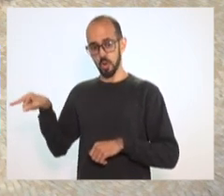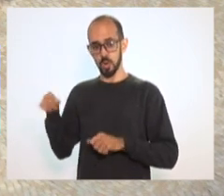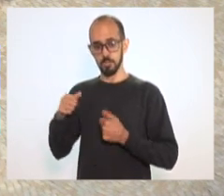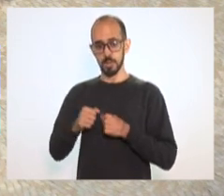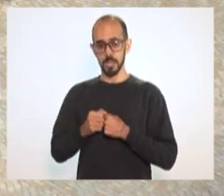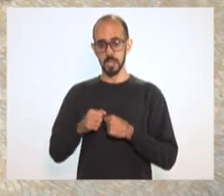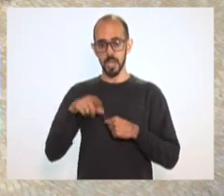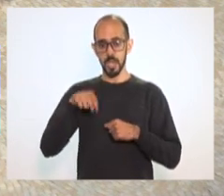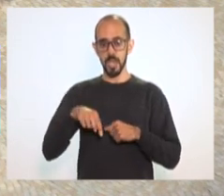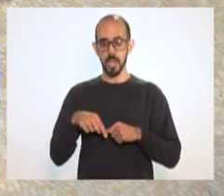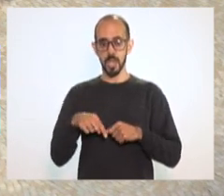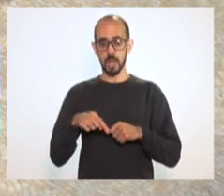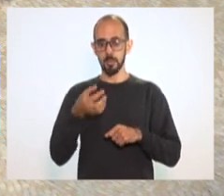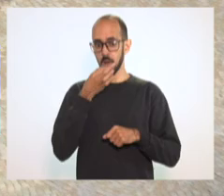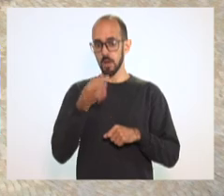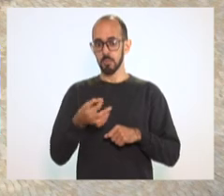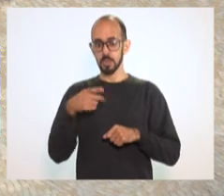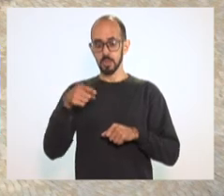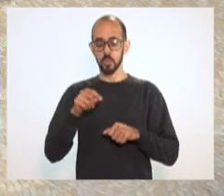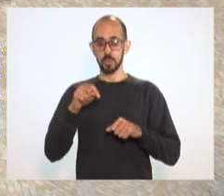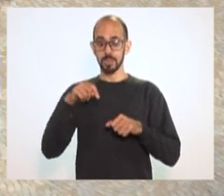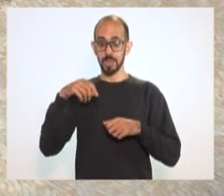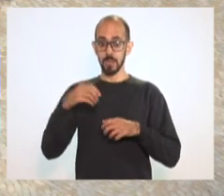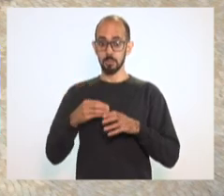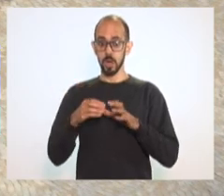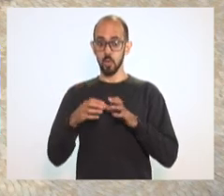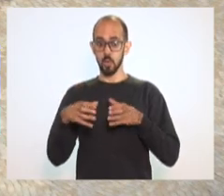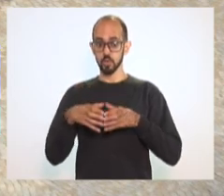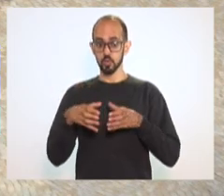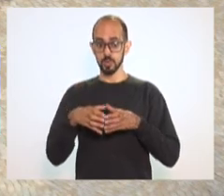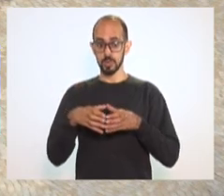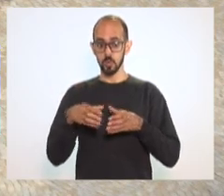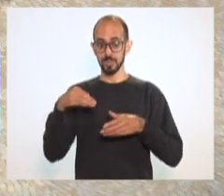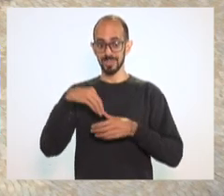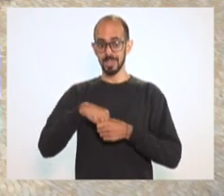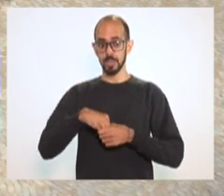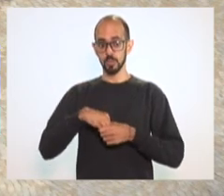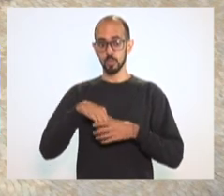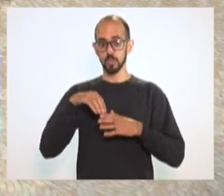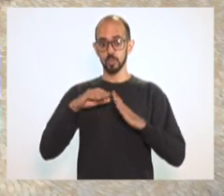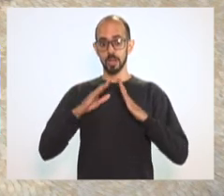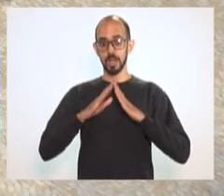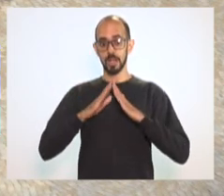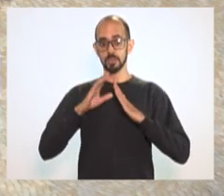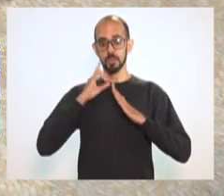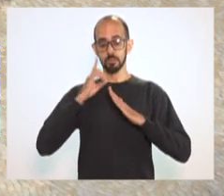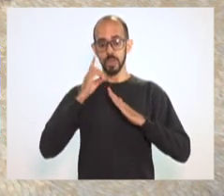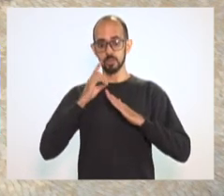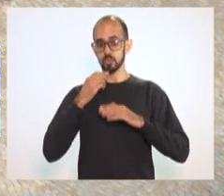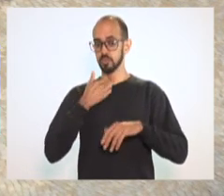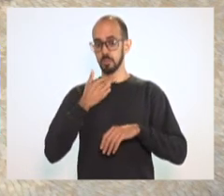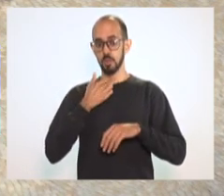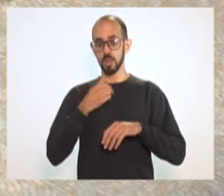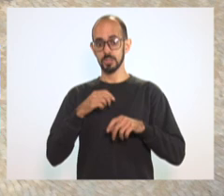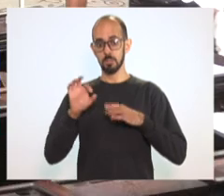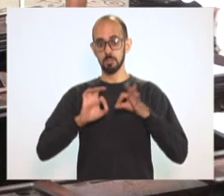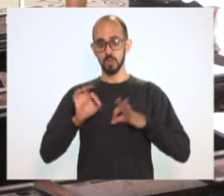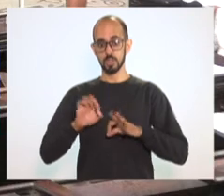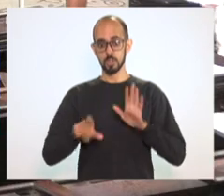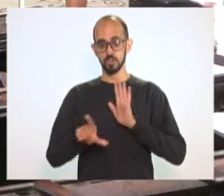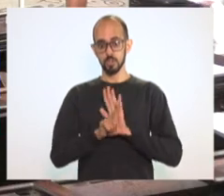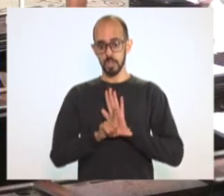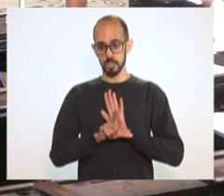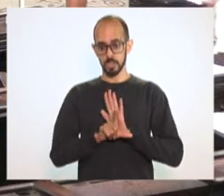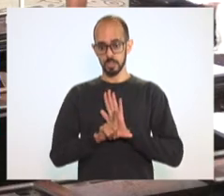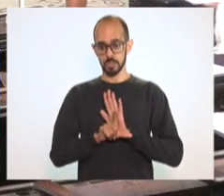uma comissão constituída na alerje então não pode ser projeto de lei tem que ser projeto de resolução é só